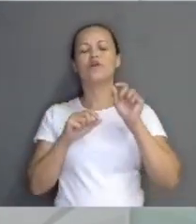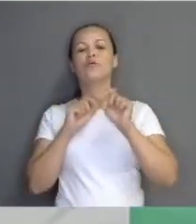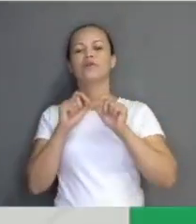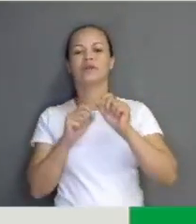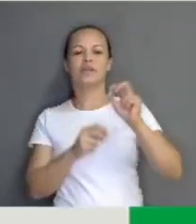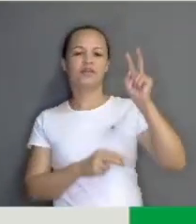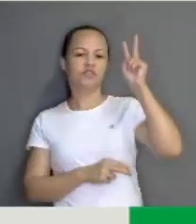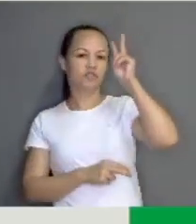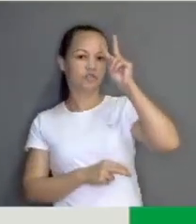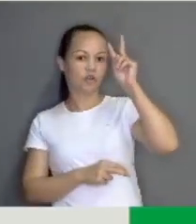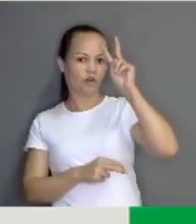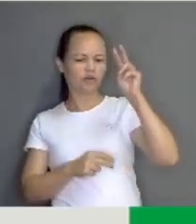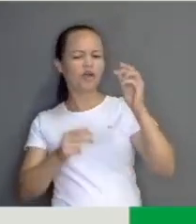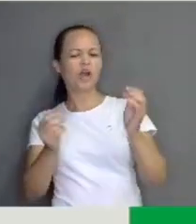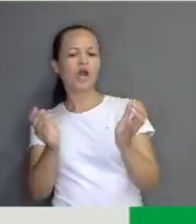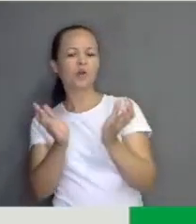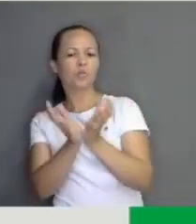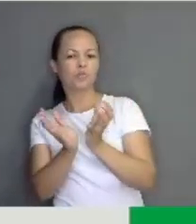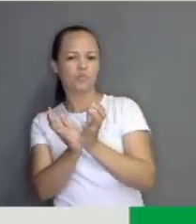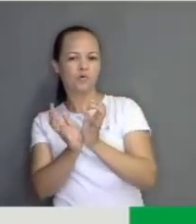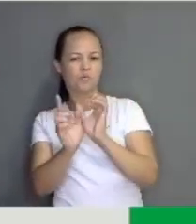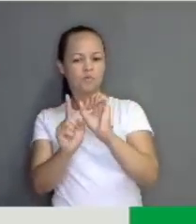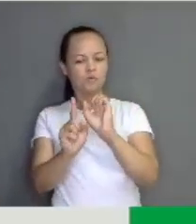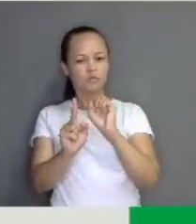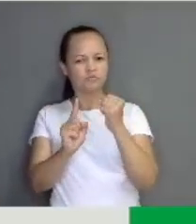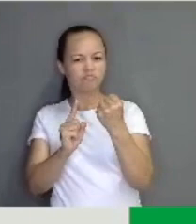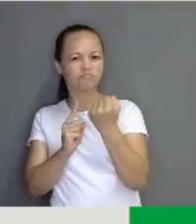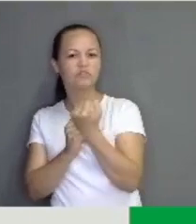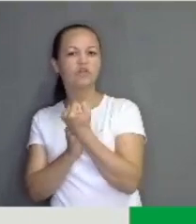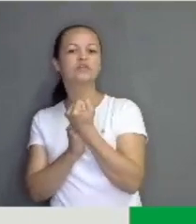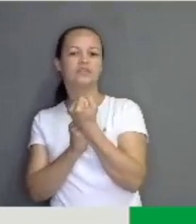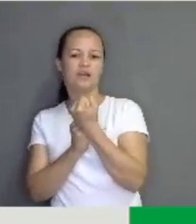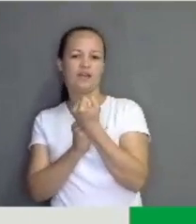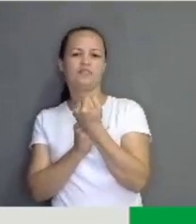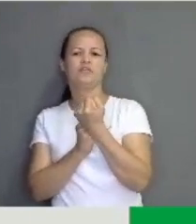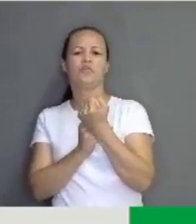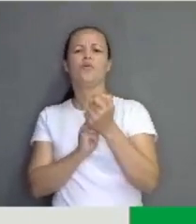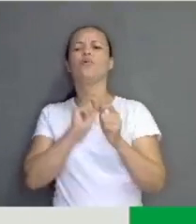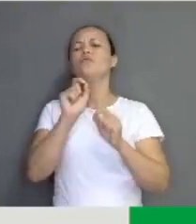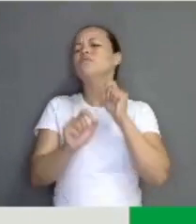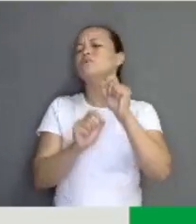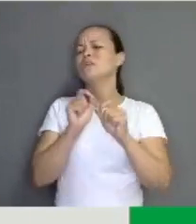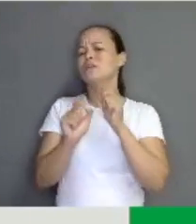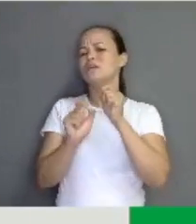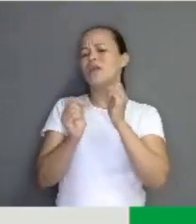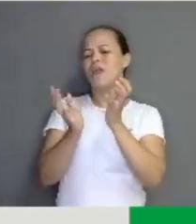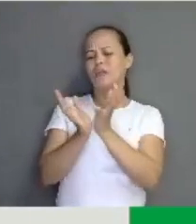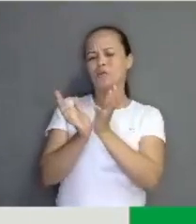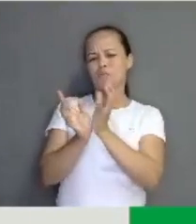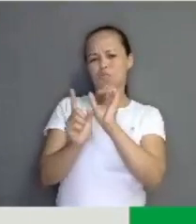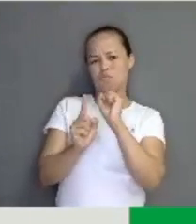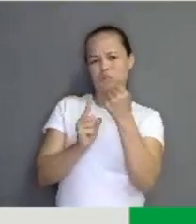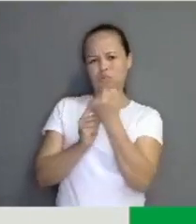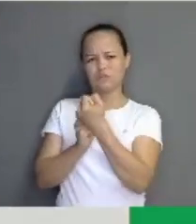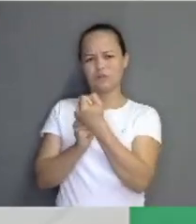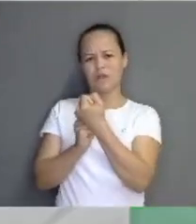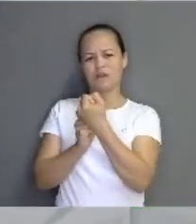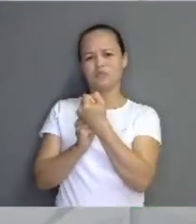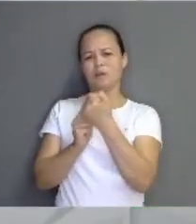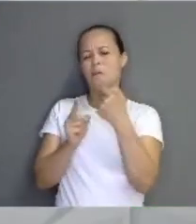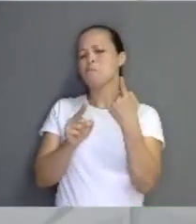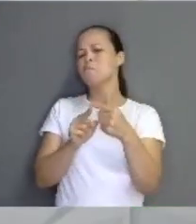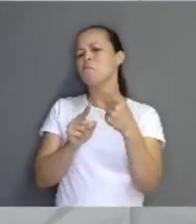sociais. Olha aí. O que será isso, pessoal? Grupos sociais. Por que a gente tem que estudar isso